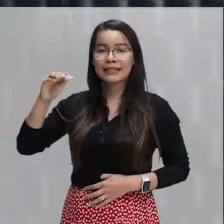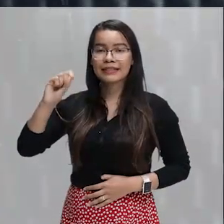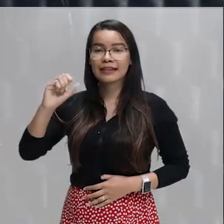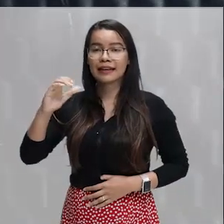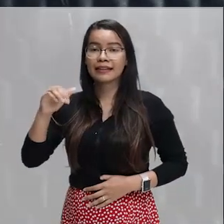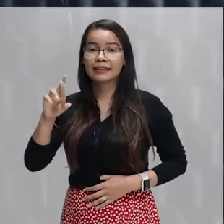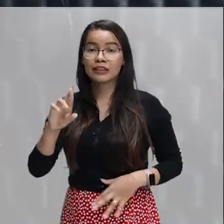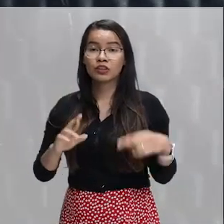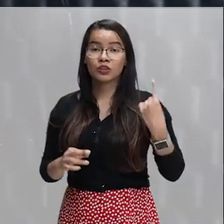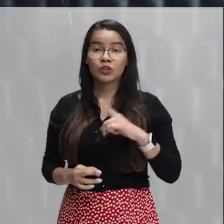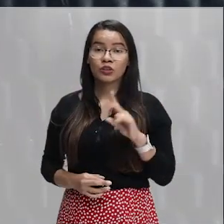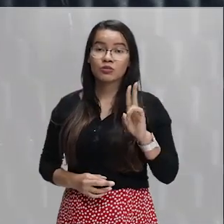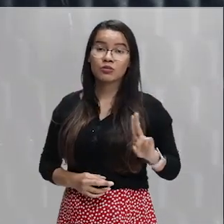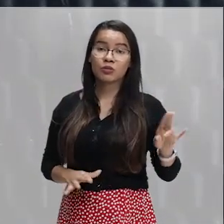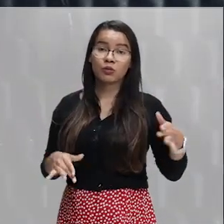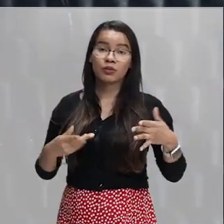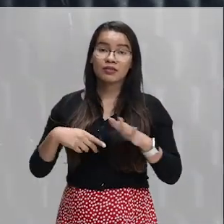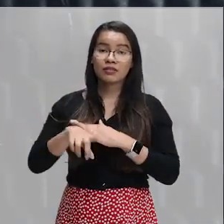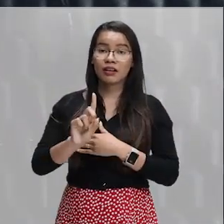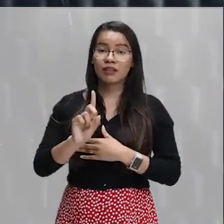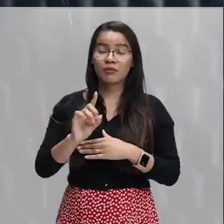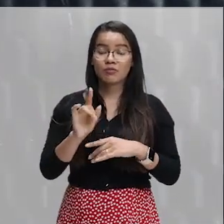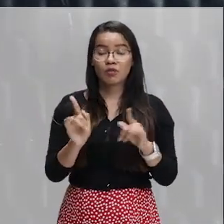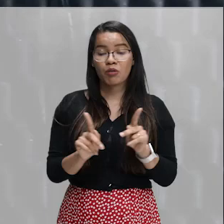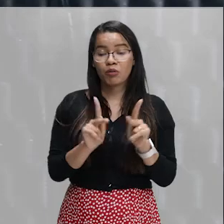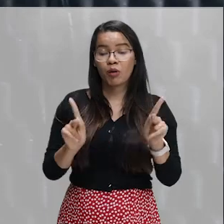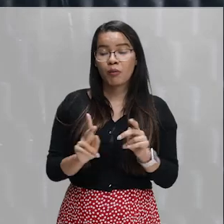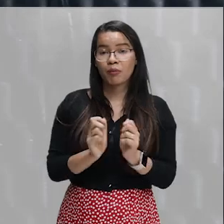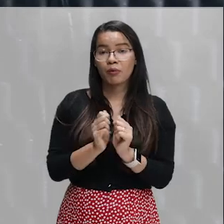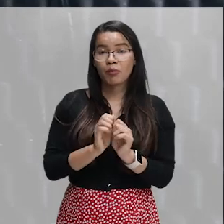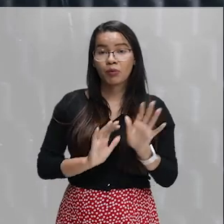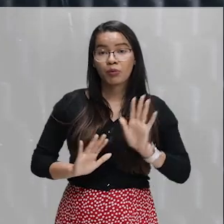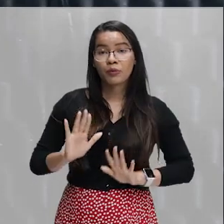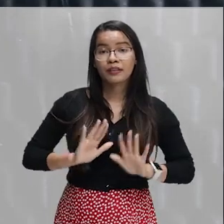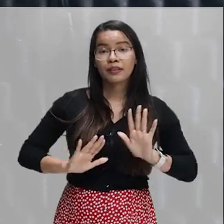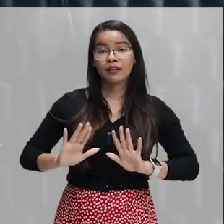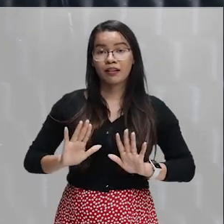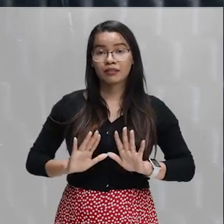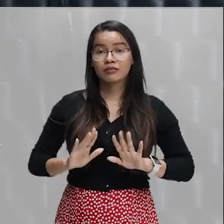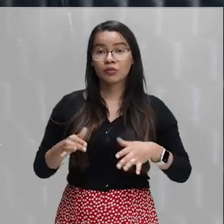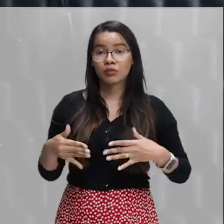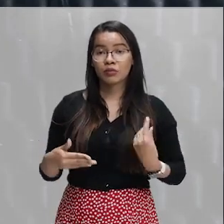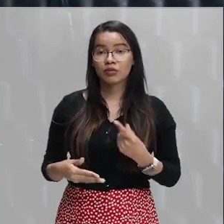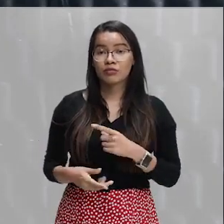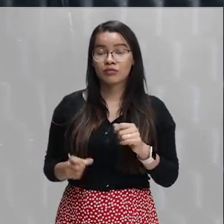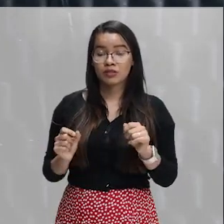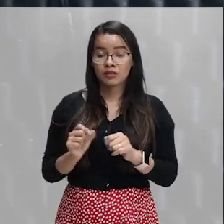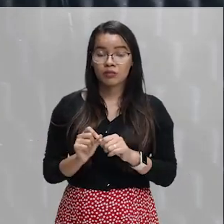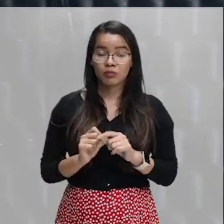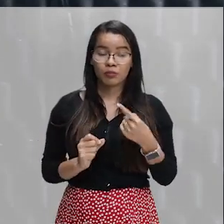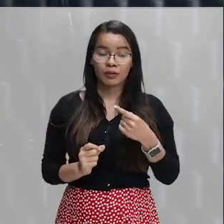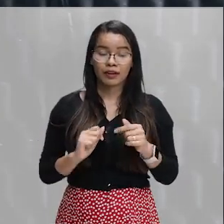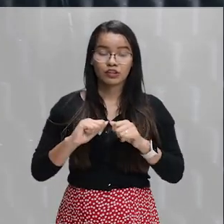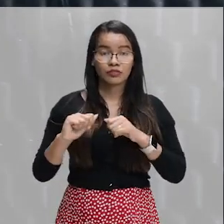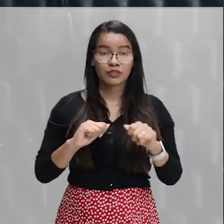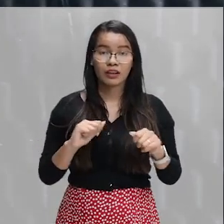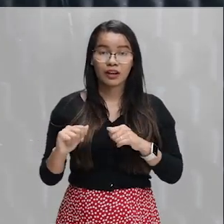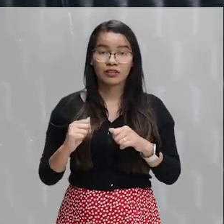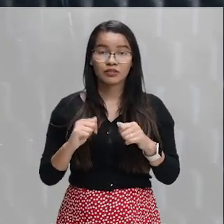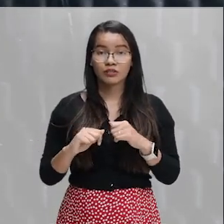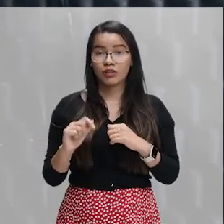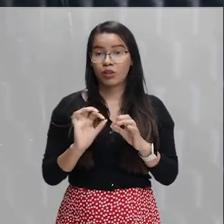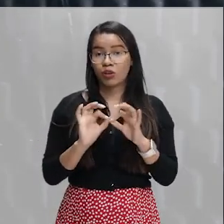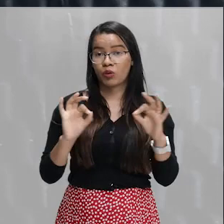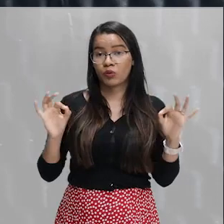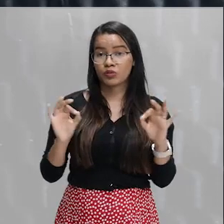quando nós saímos, vamos ao shopping, com muito cuidado, quando vamos aí fazer alguma atividade, né, fora de